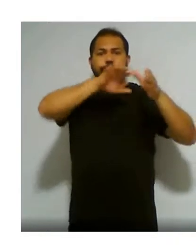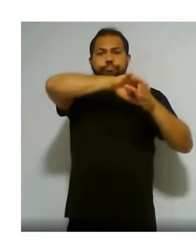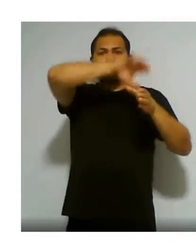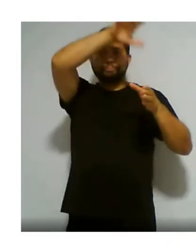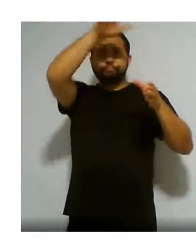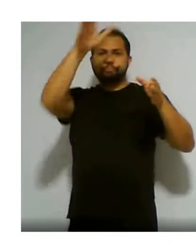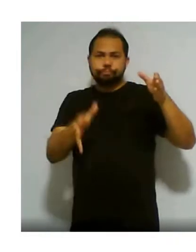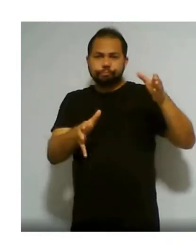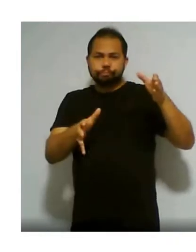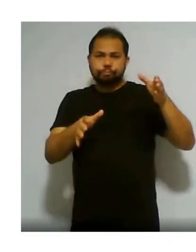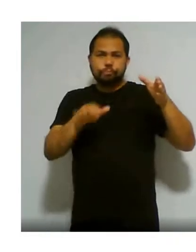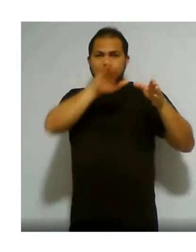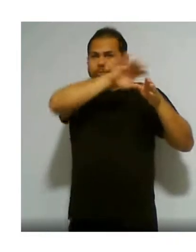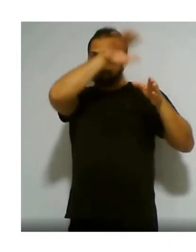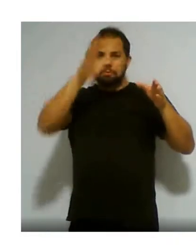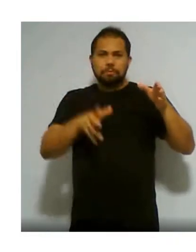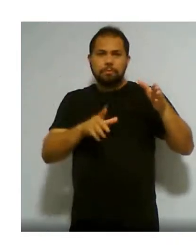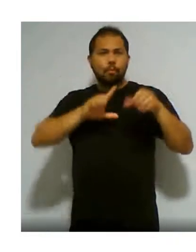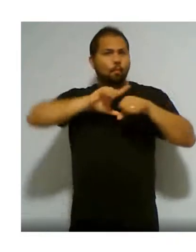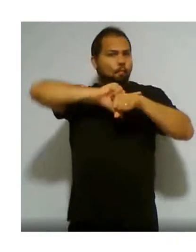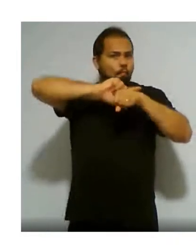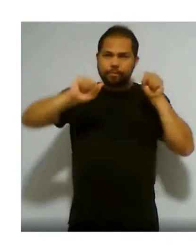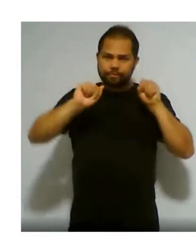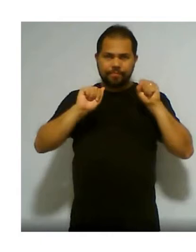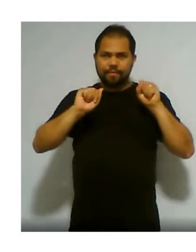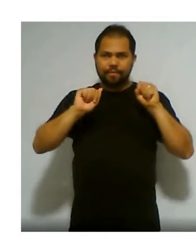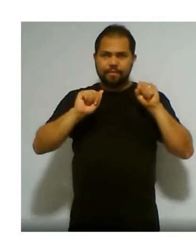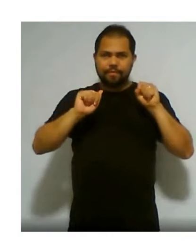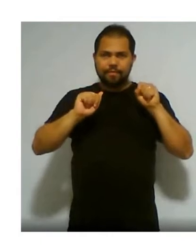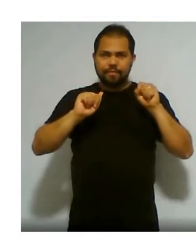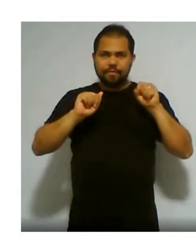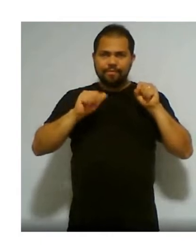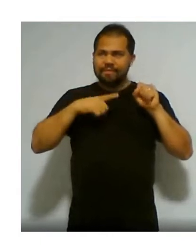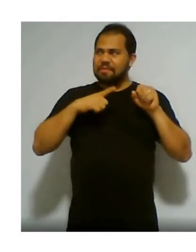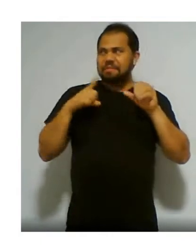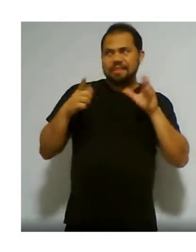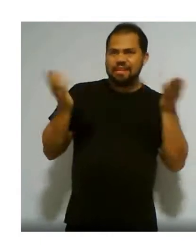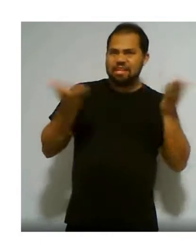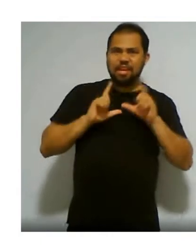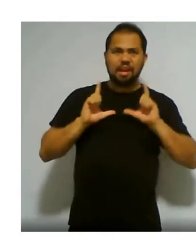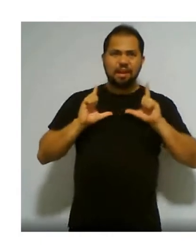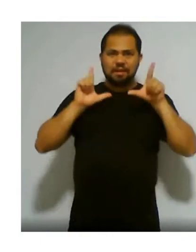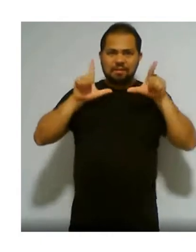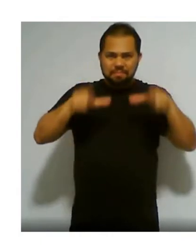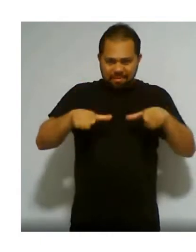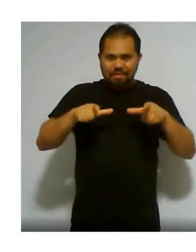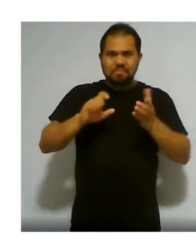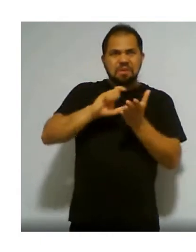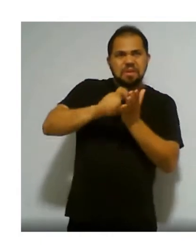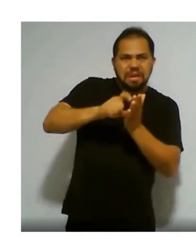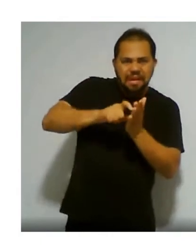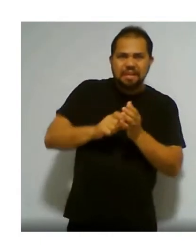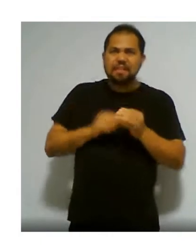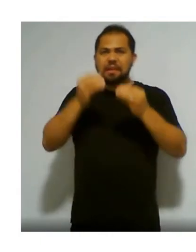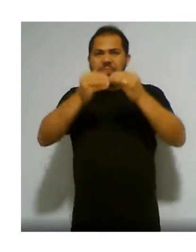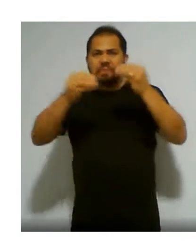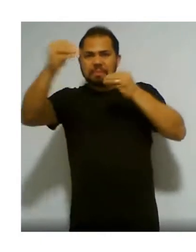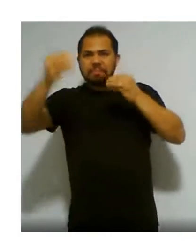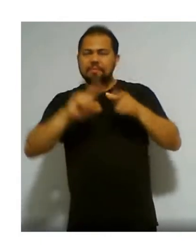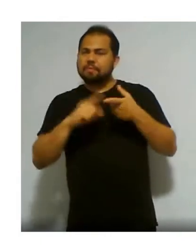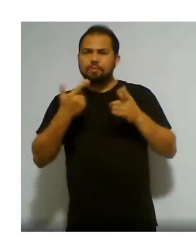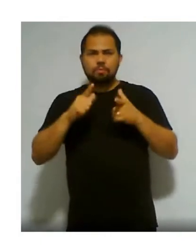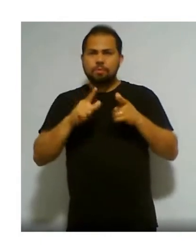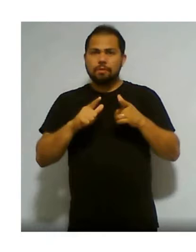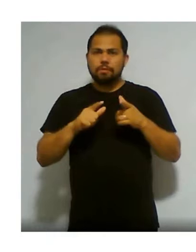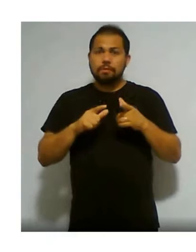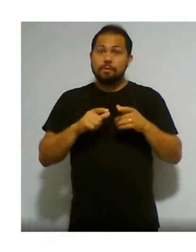com placa-mãe, considerando que você está montando o computador parte por parte, né? Comprando peça a peça. Então, se você compra só o gabinete, vai